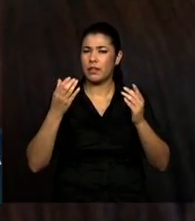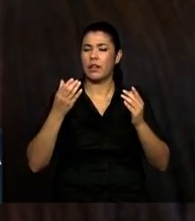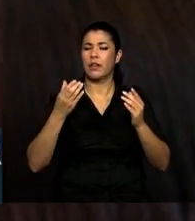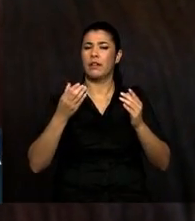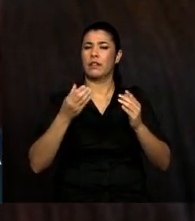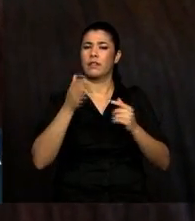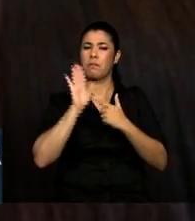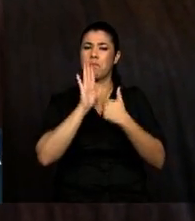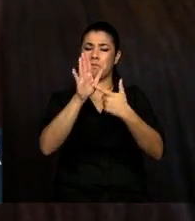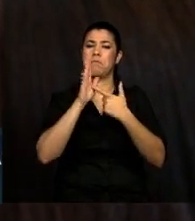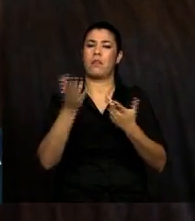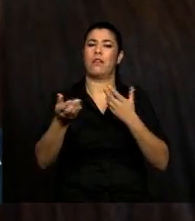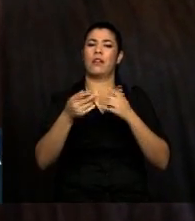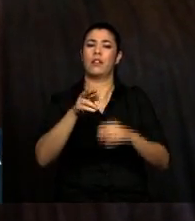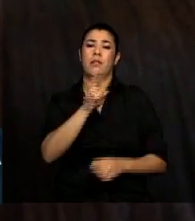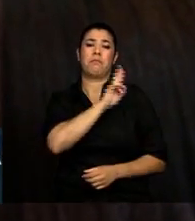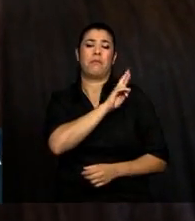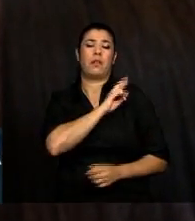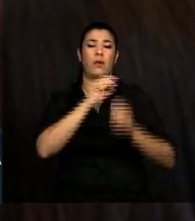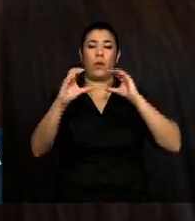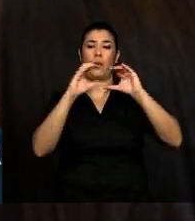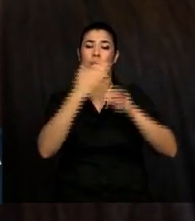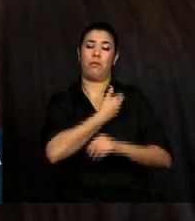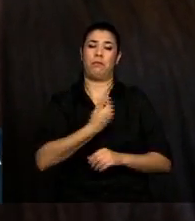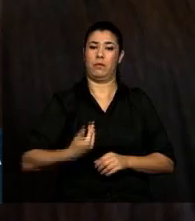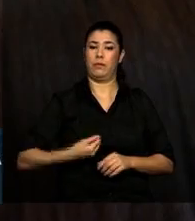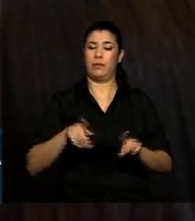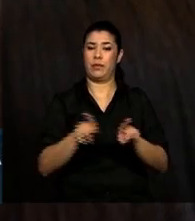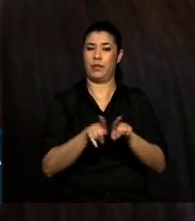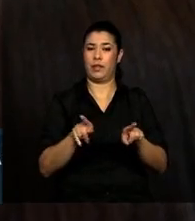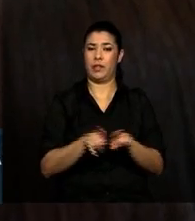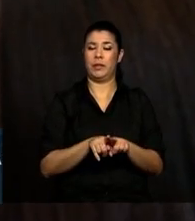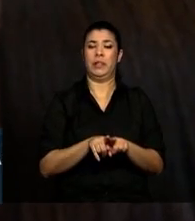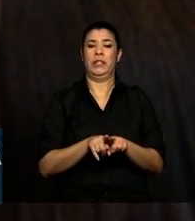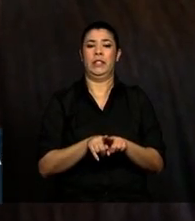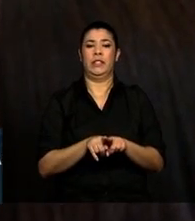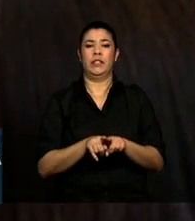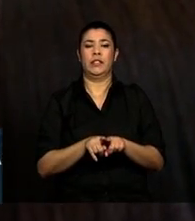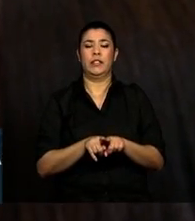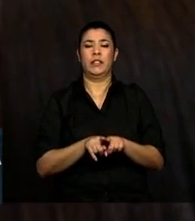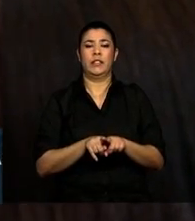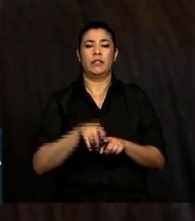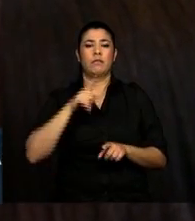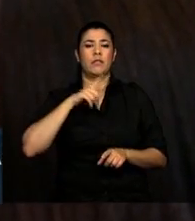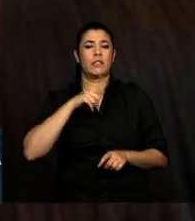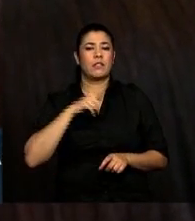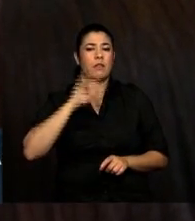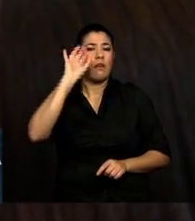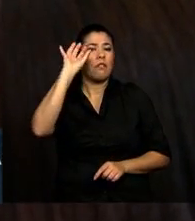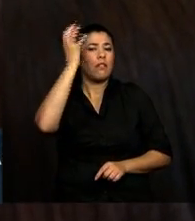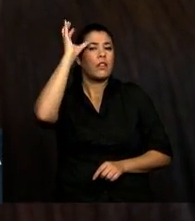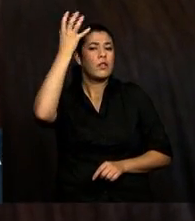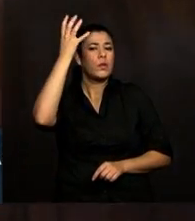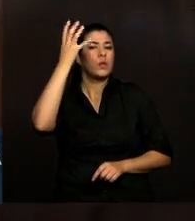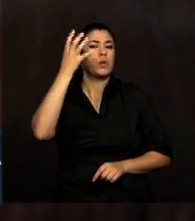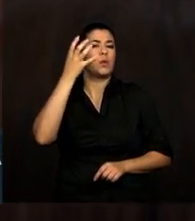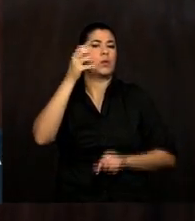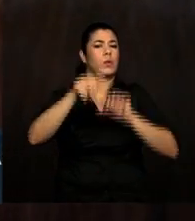governo e após a tomada de medidas